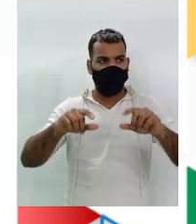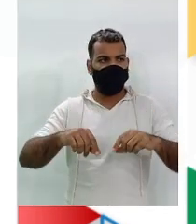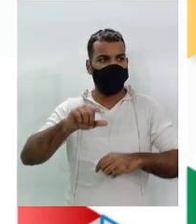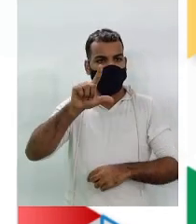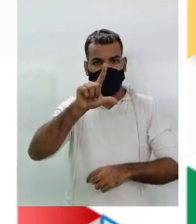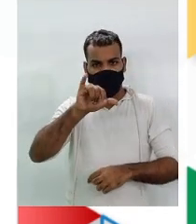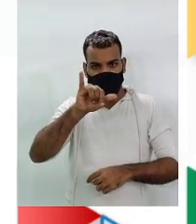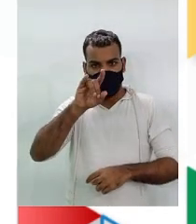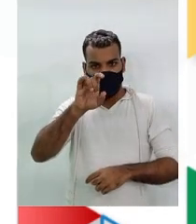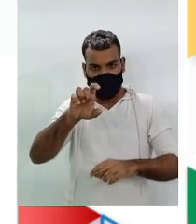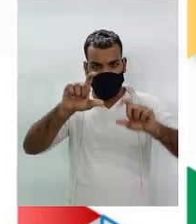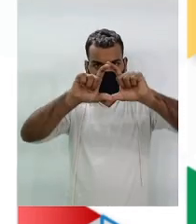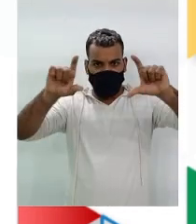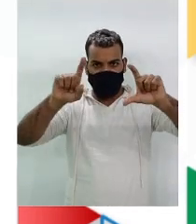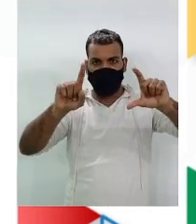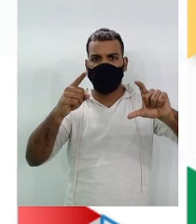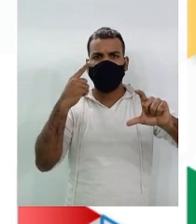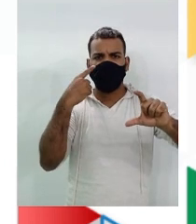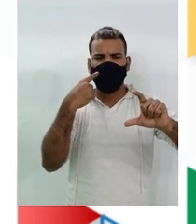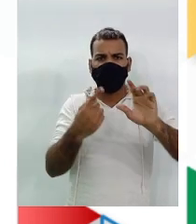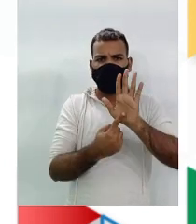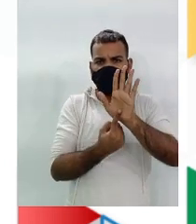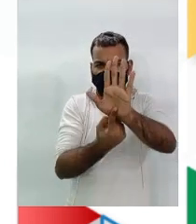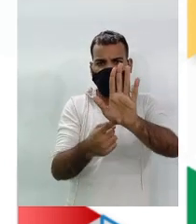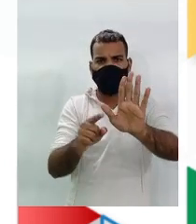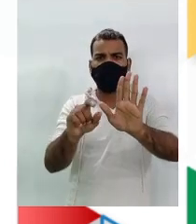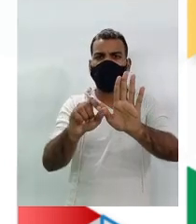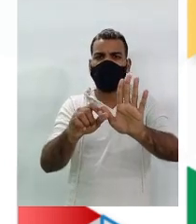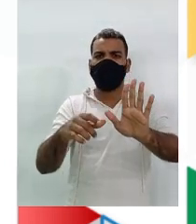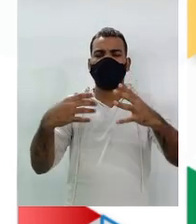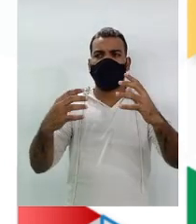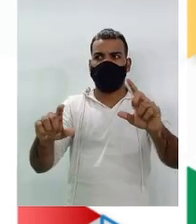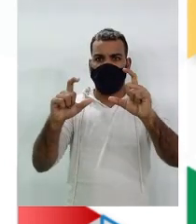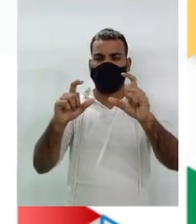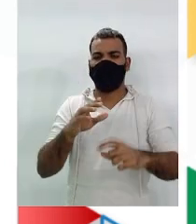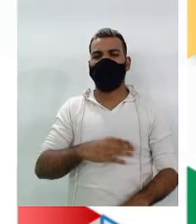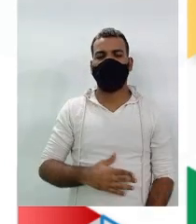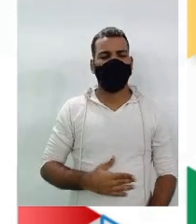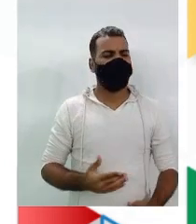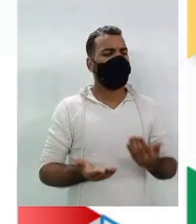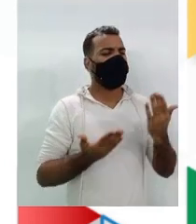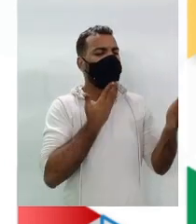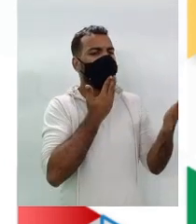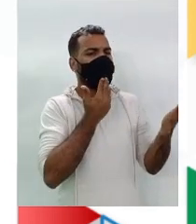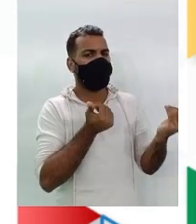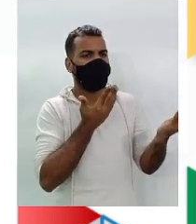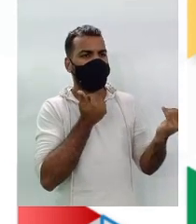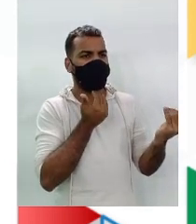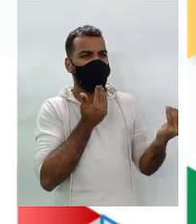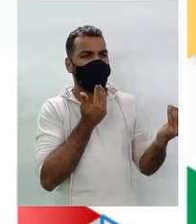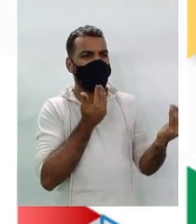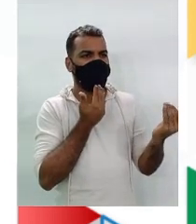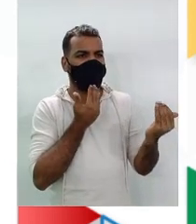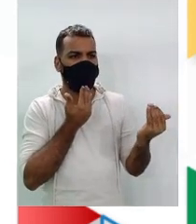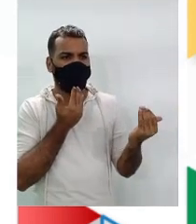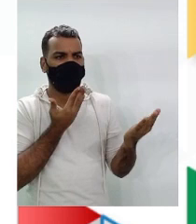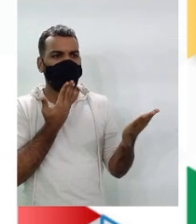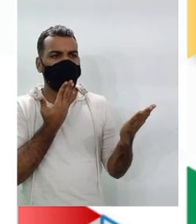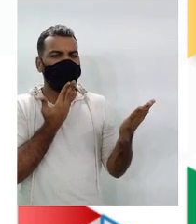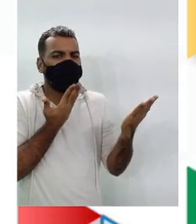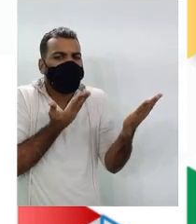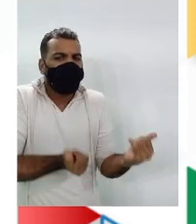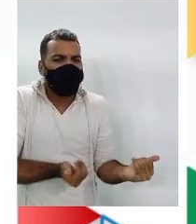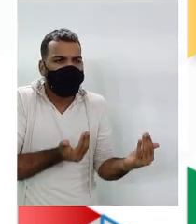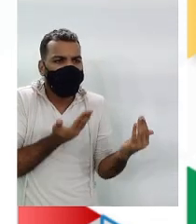primeiro parágrafo. Vejam o impacto. O jovem que sai da sua terra em busca de seu pai. Na